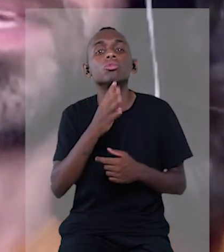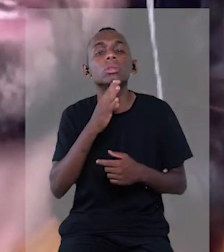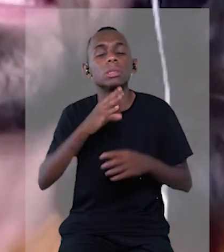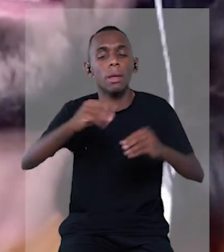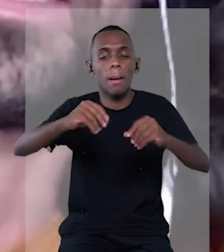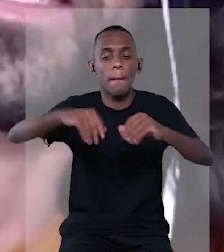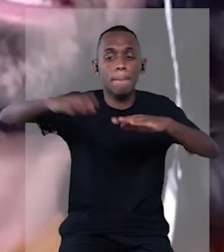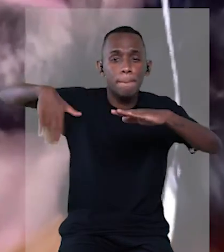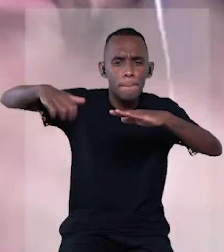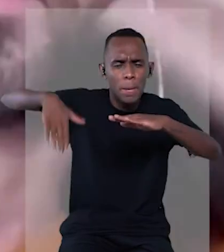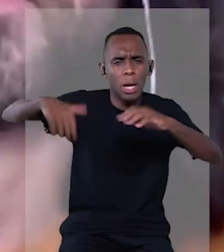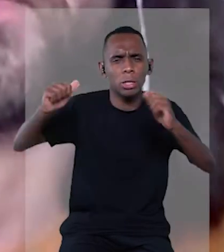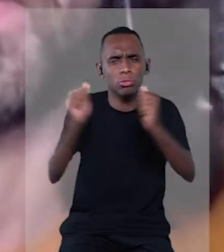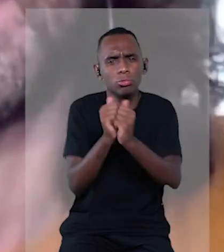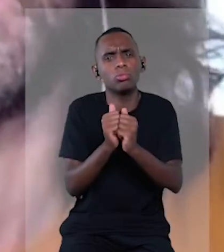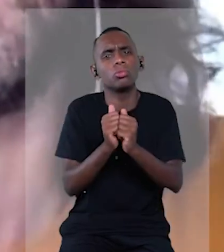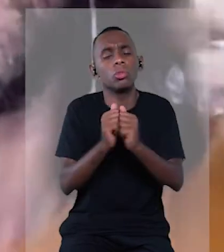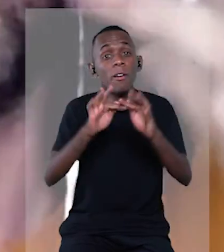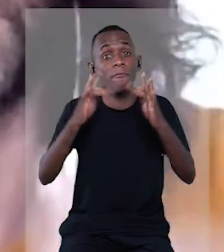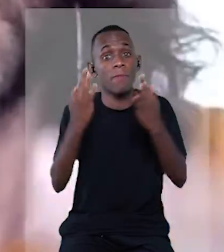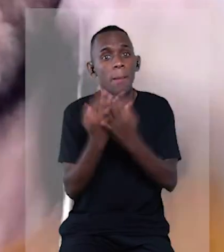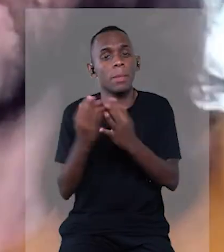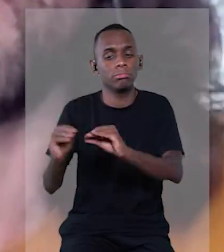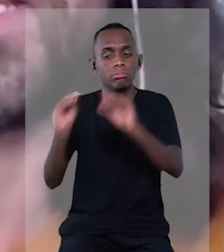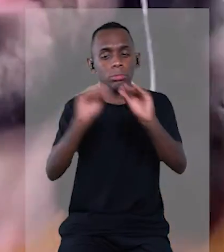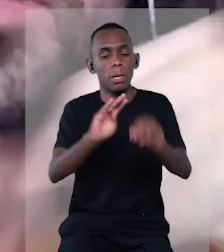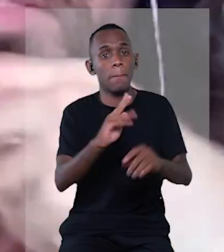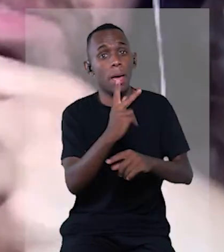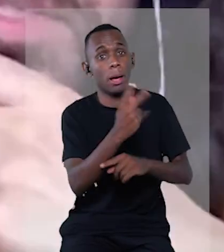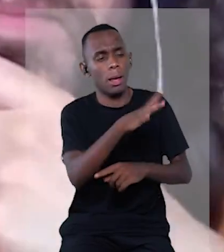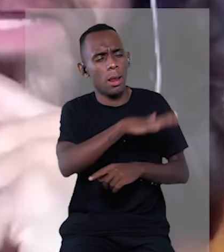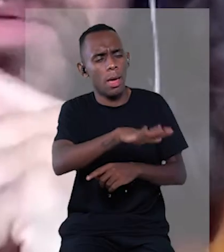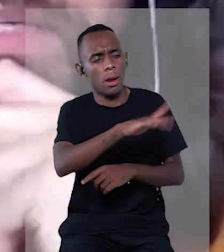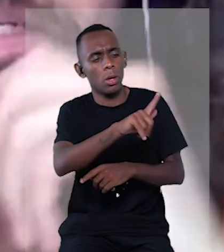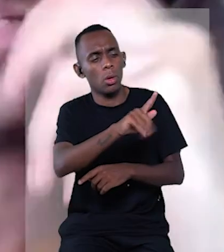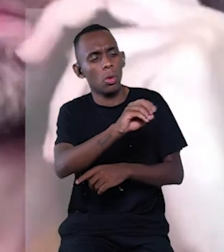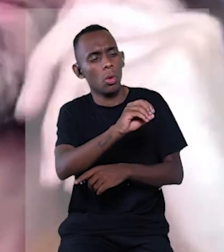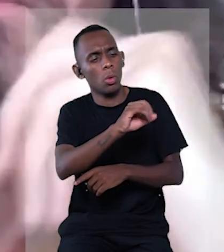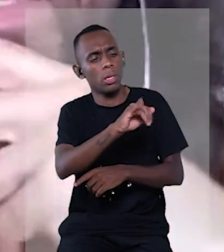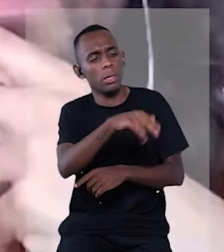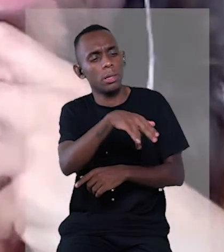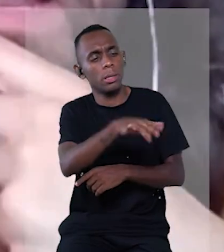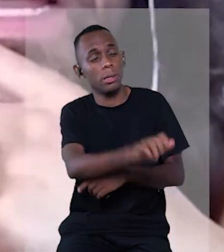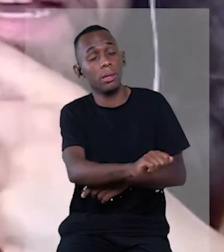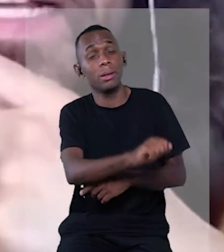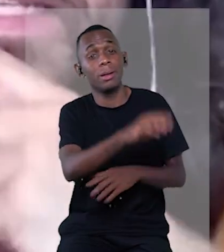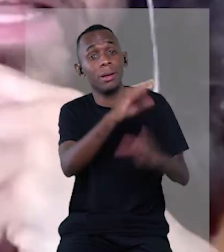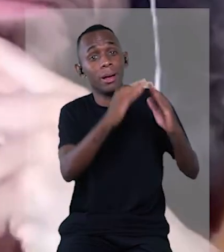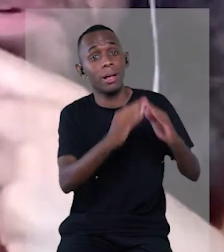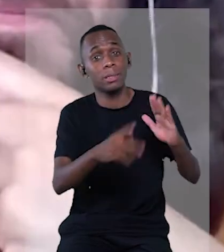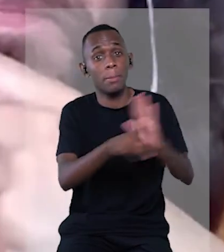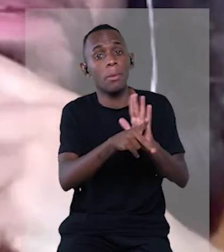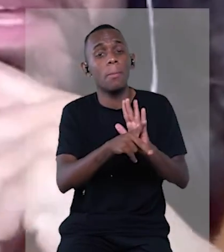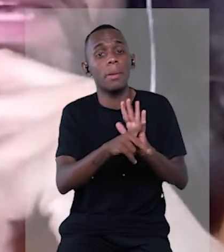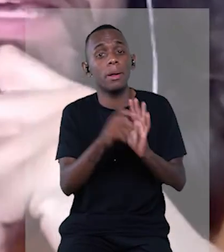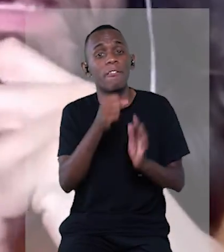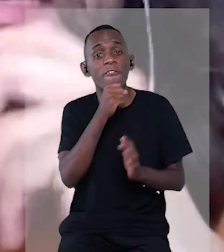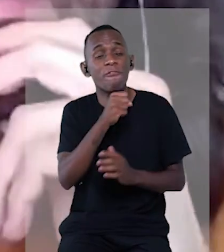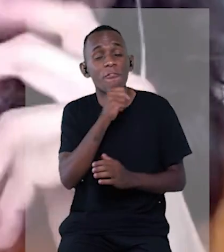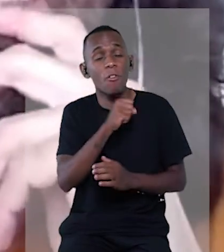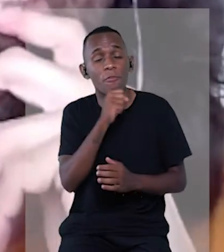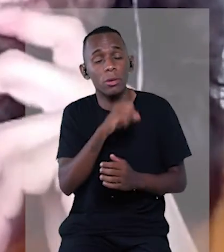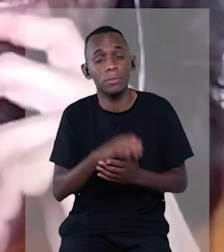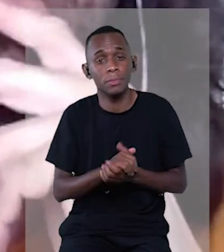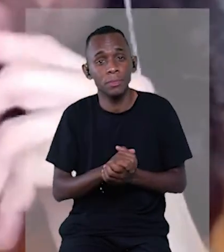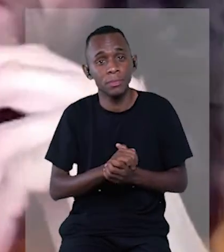praia. Ele vem com a família do Vale para morar em Belo Horizonte, no bairro Goiânia, e passa a morar na casa da avó.